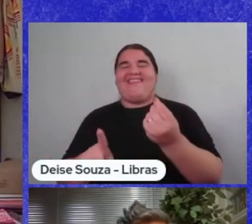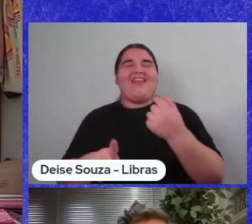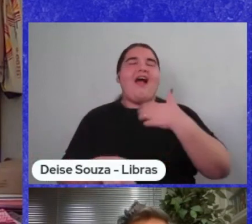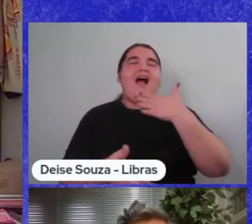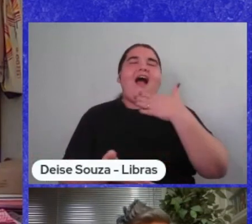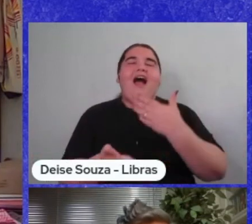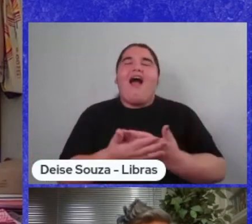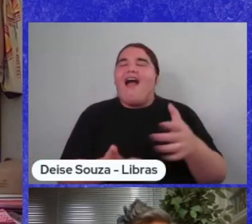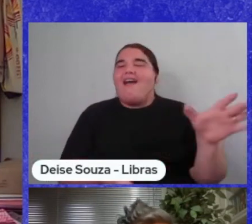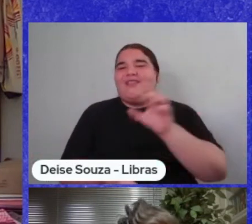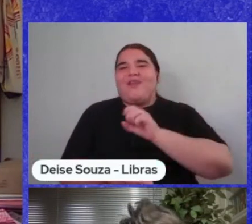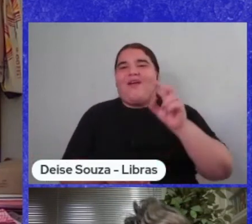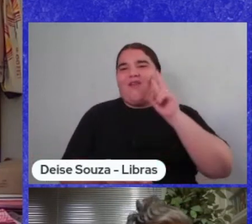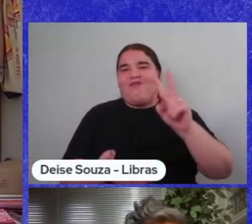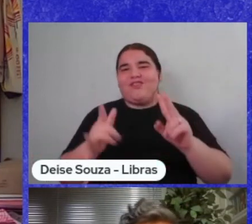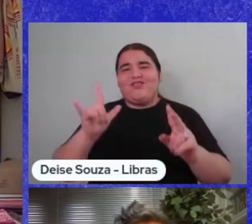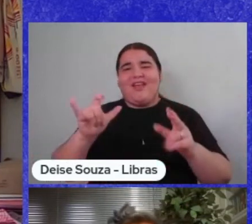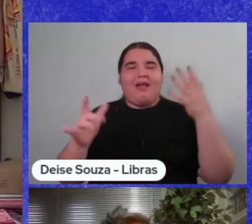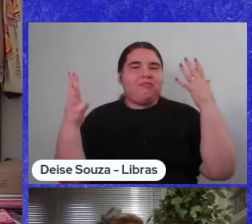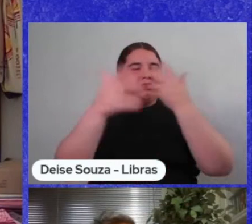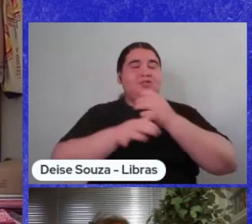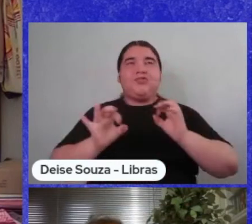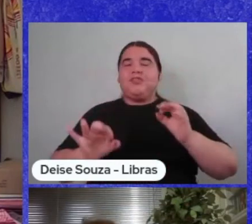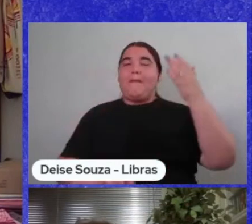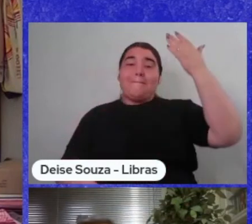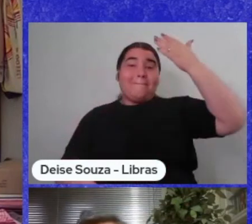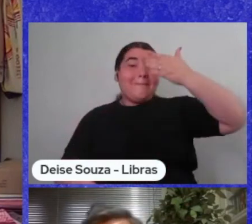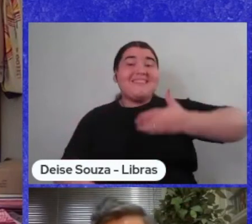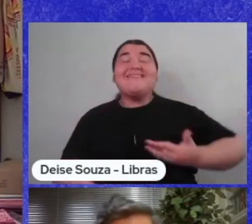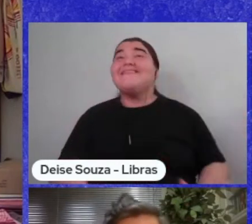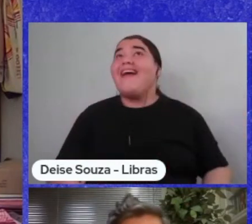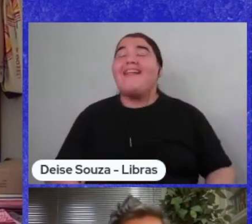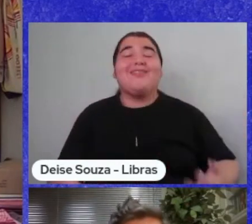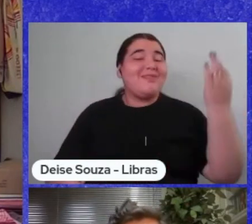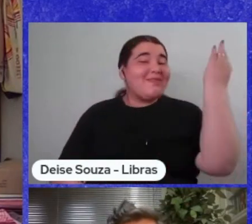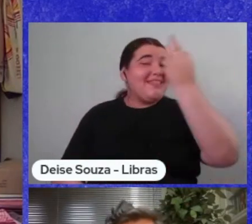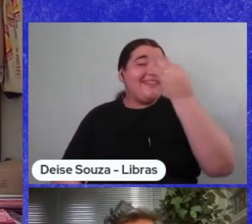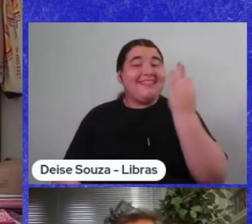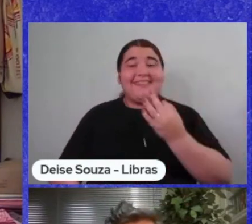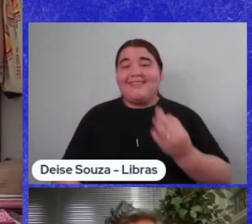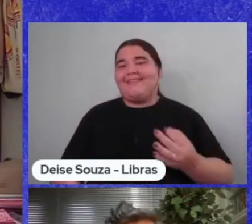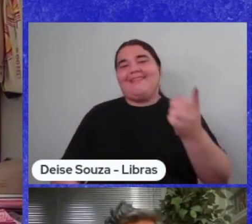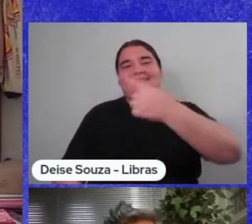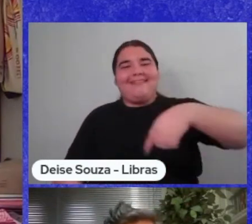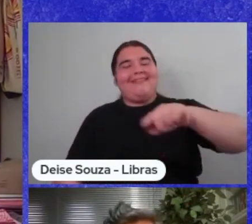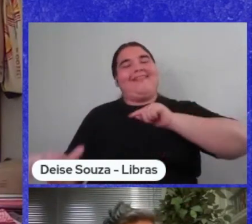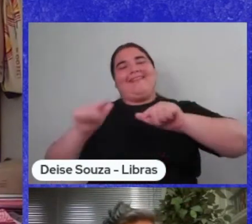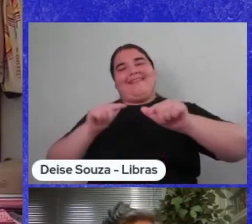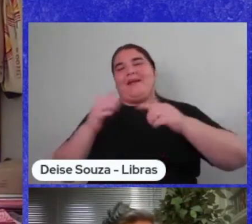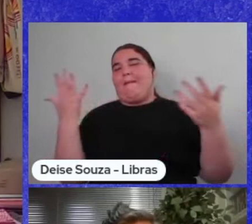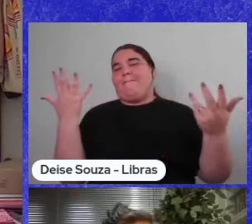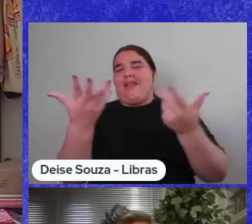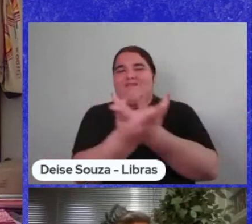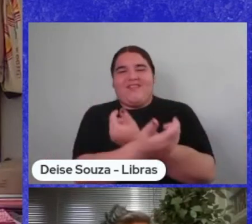tão chique, tão bonito, eu tô passada, assim, tipo, tá lindo, lindo, lindo o que vocês estão fazendo, e acho... maravilhoso por estar na